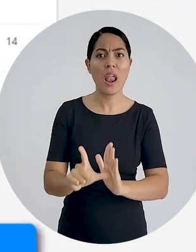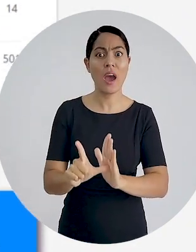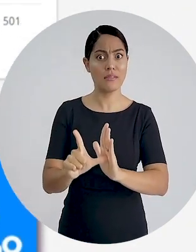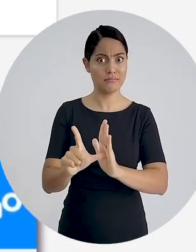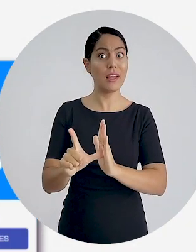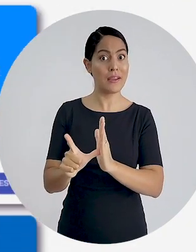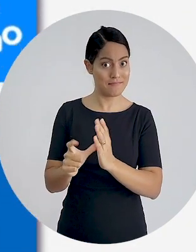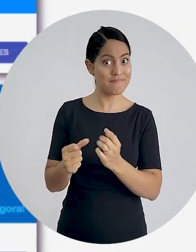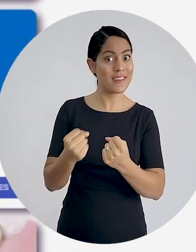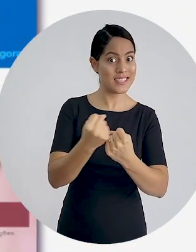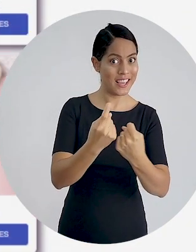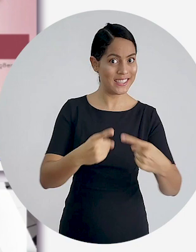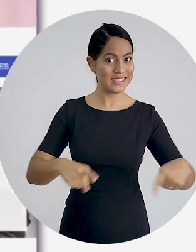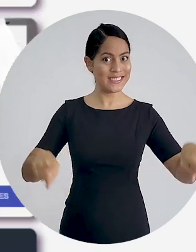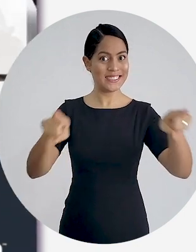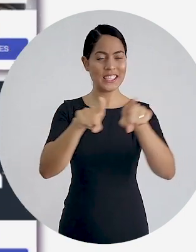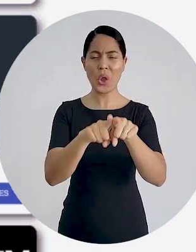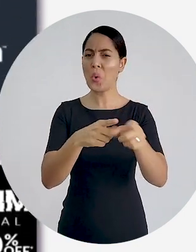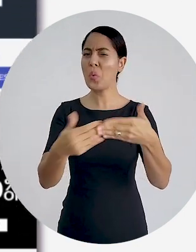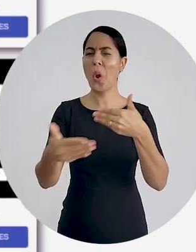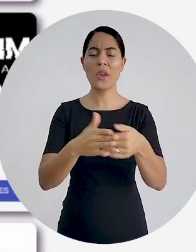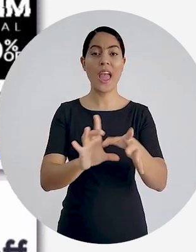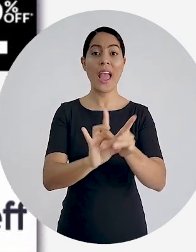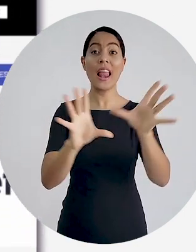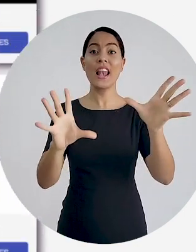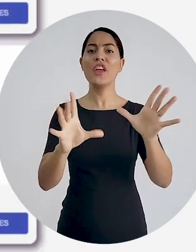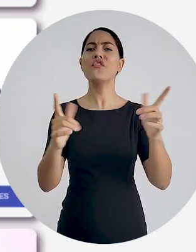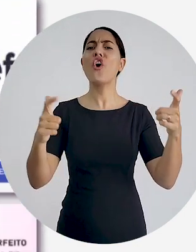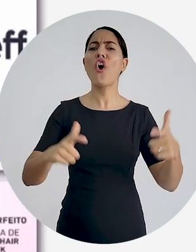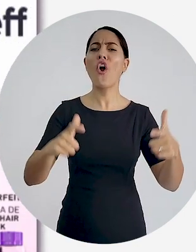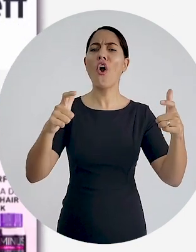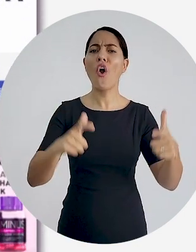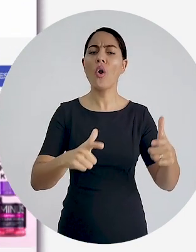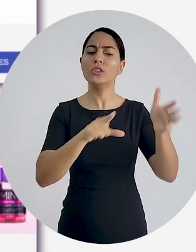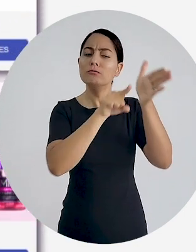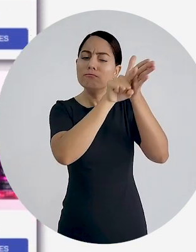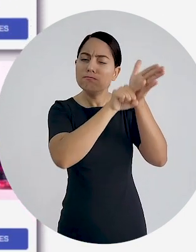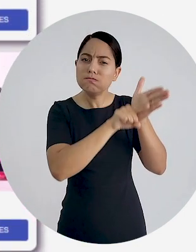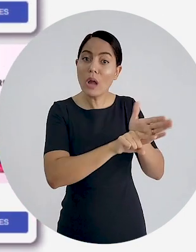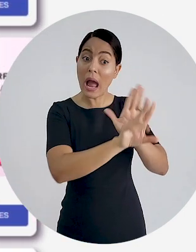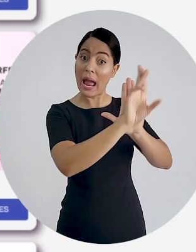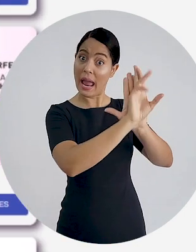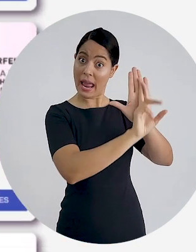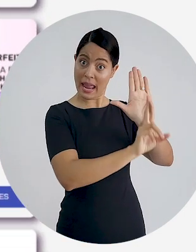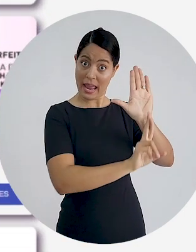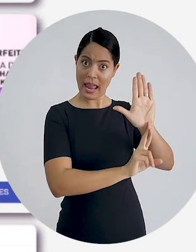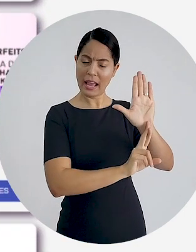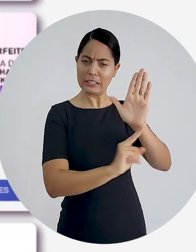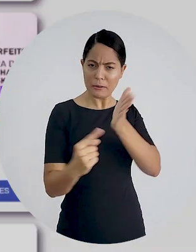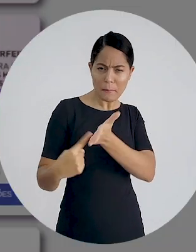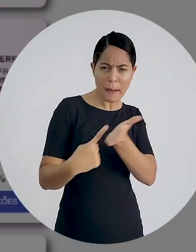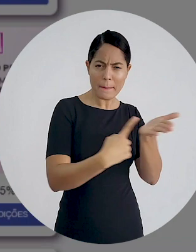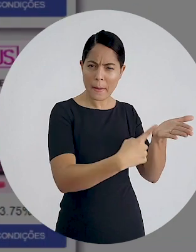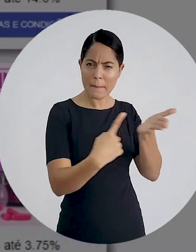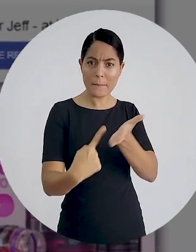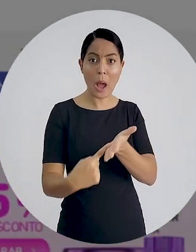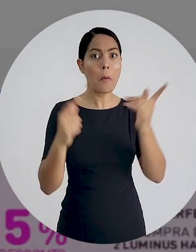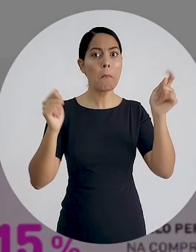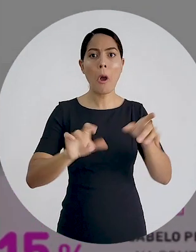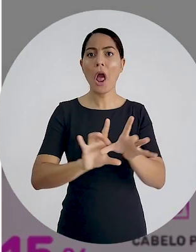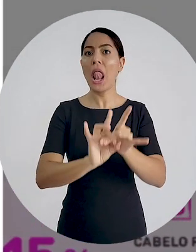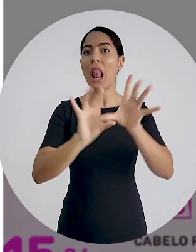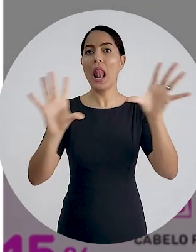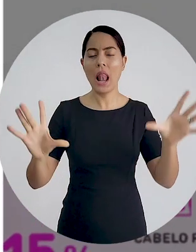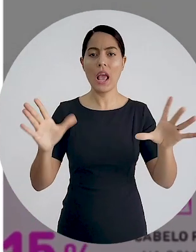lojas parceiras. Para obter informações sobre qualquer uma delas, clique no botão Consulte regras e condições. Você vai